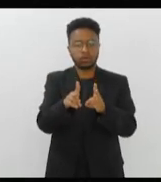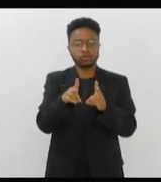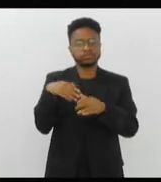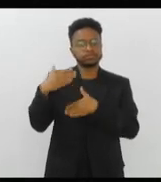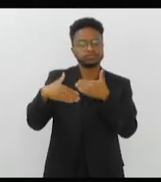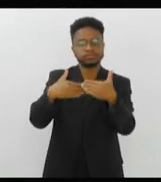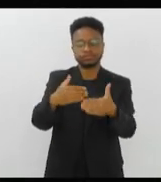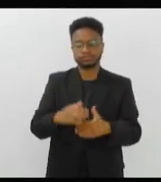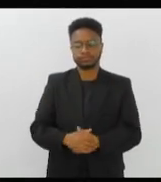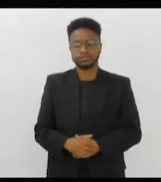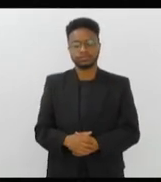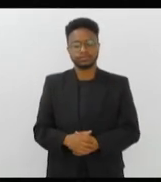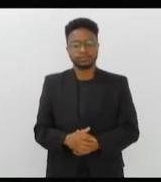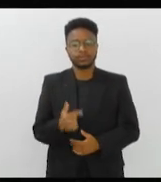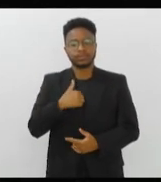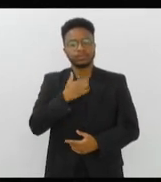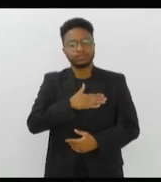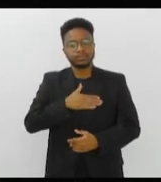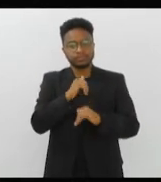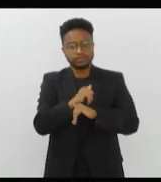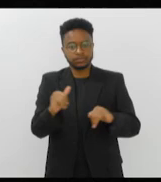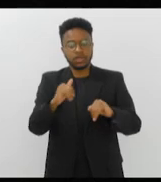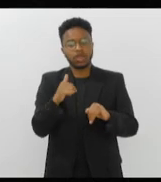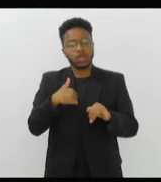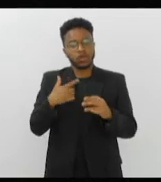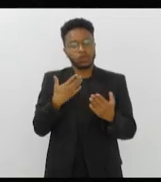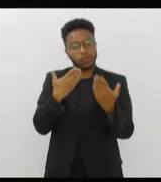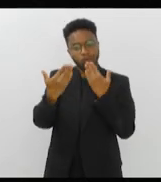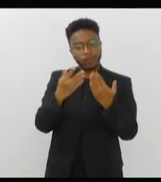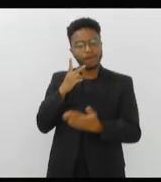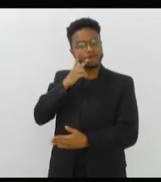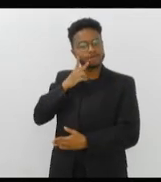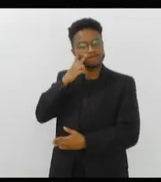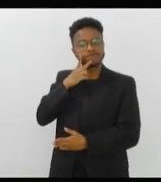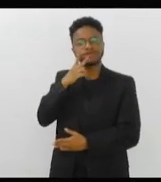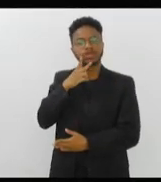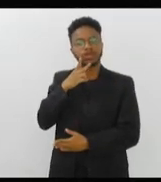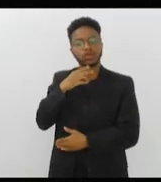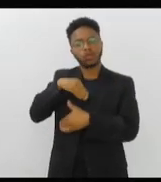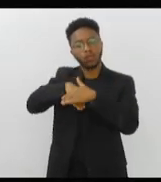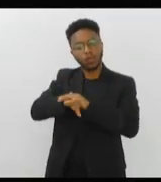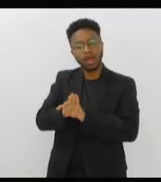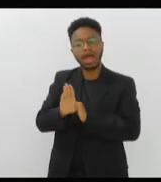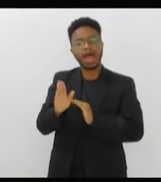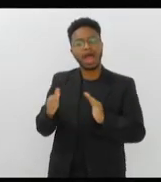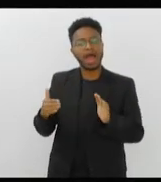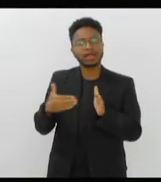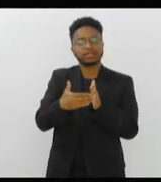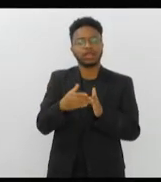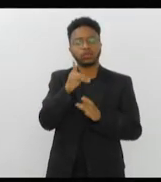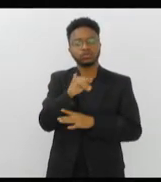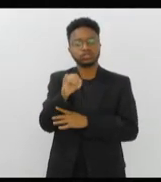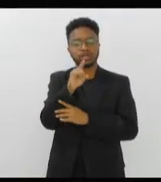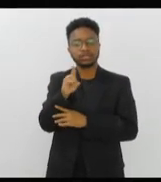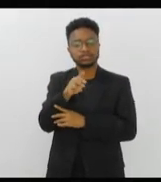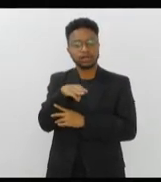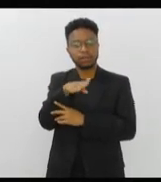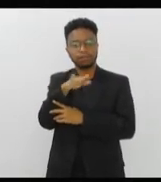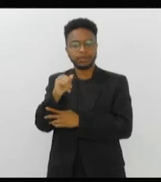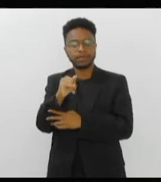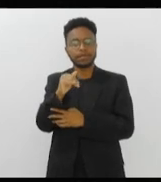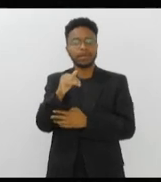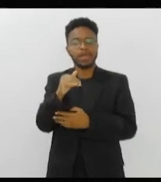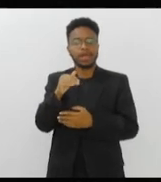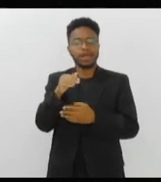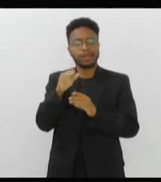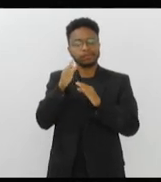evolução. Gosto de dizer que sou um bom vinho em lenta evolução, em uma garrafa até o dia que Zambi quiser me derramar e me levar. Tia Ju, queria